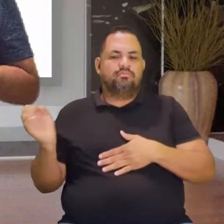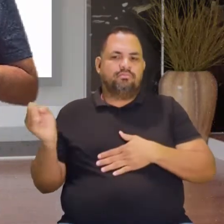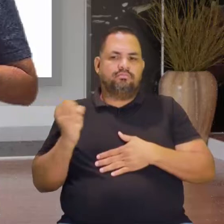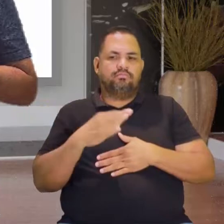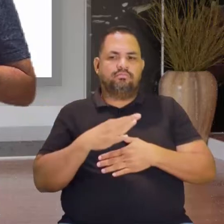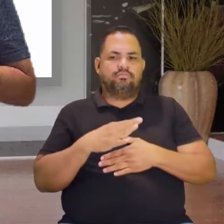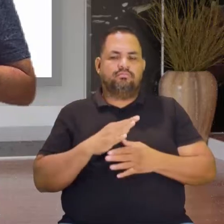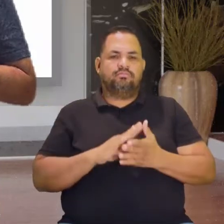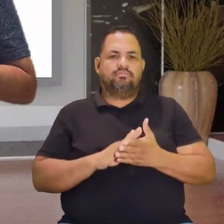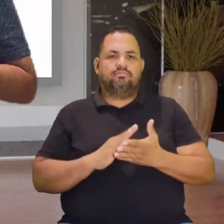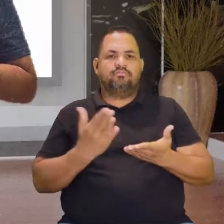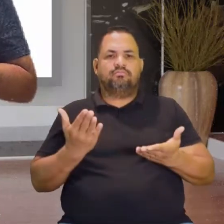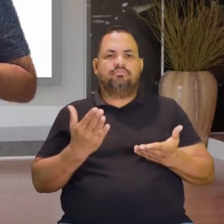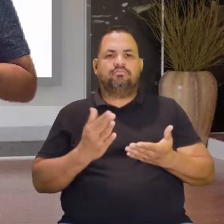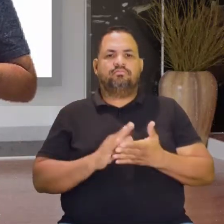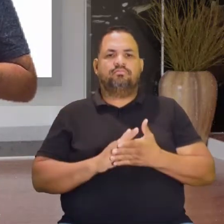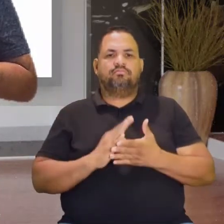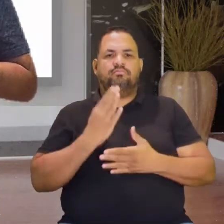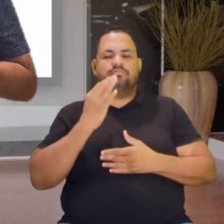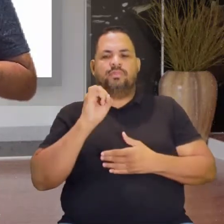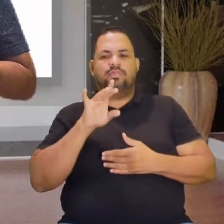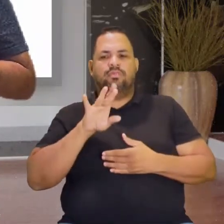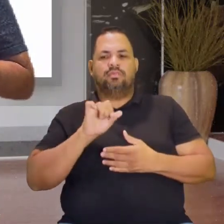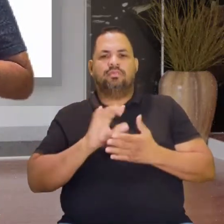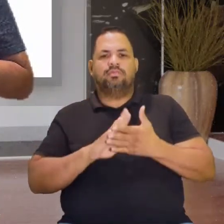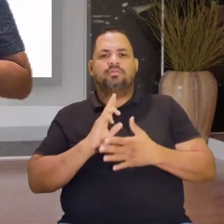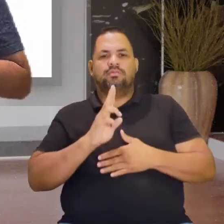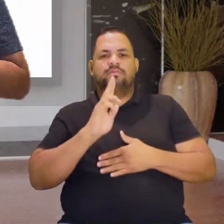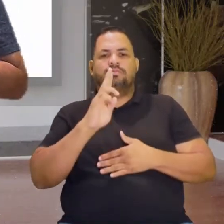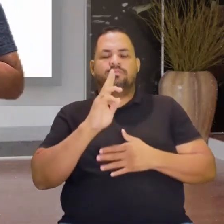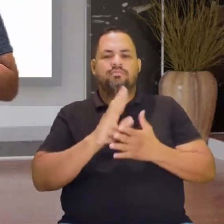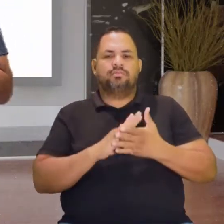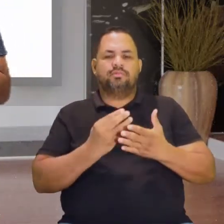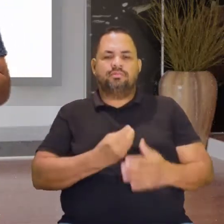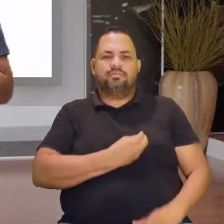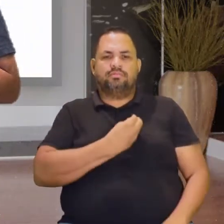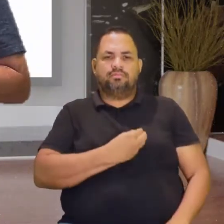vocês sabem, contemporâneo é o agora, mas o moderno sempre está presente, né?